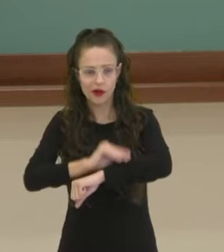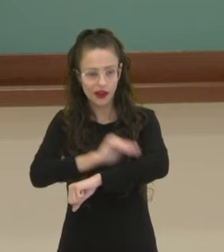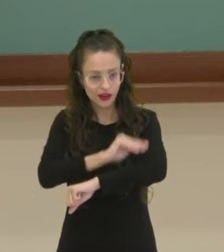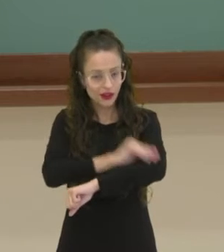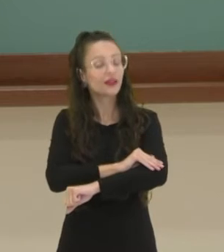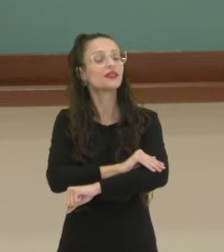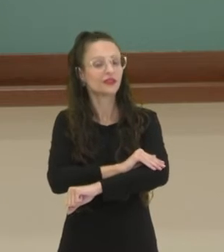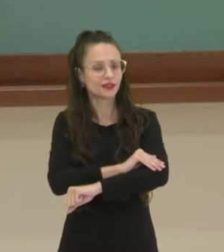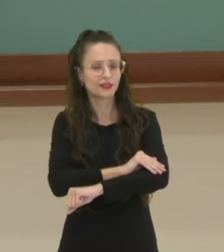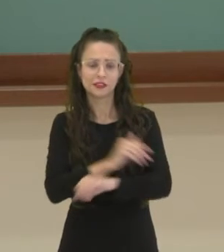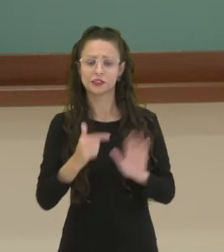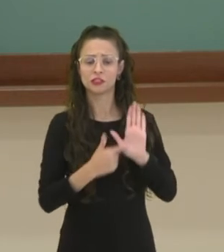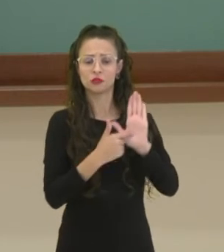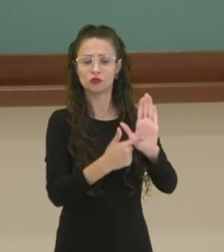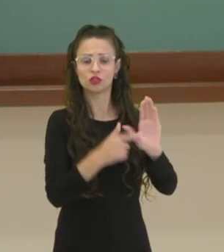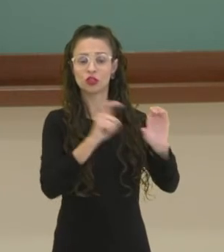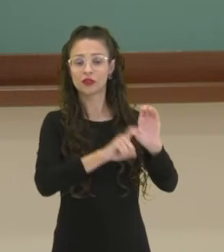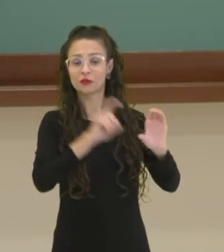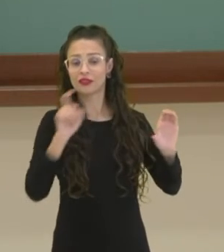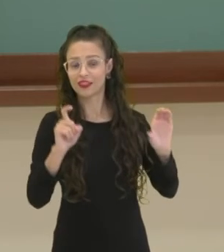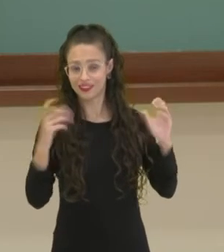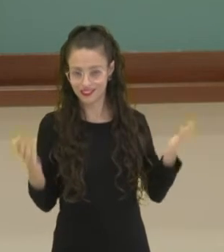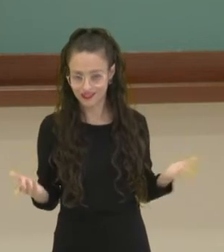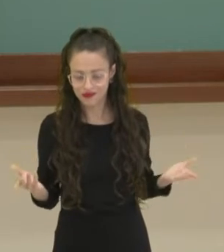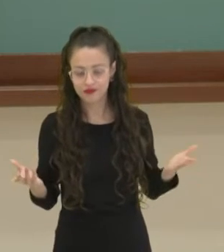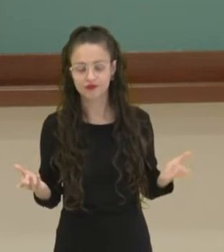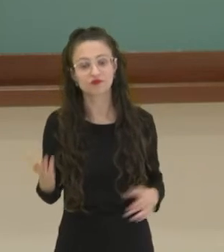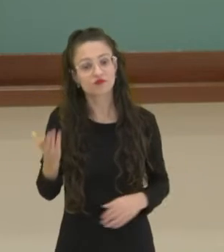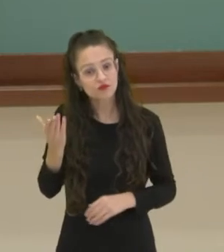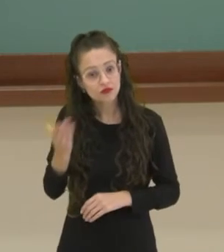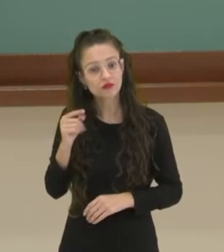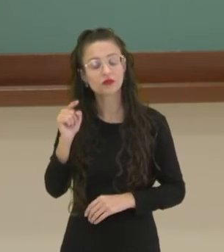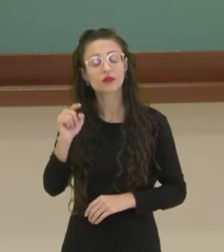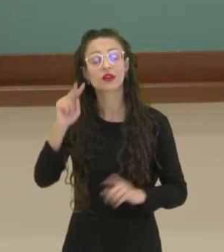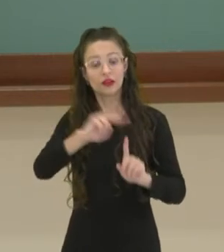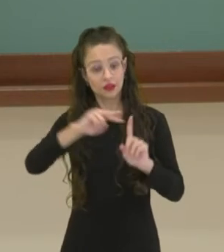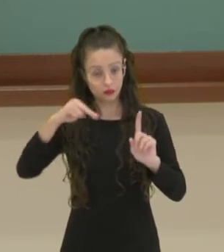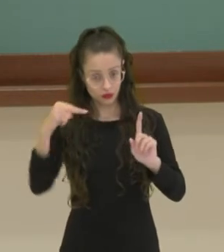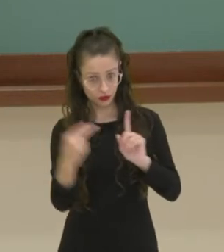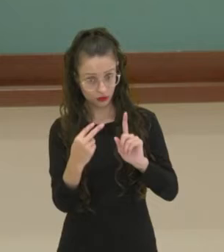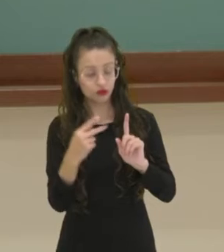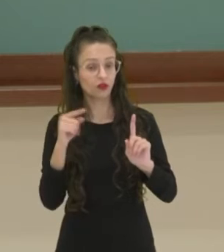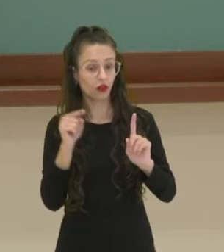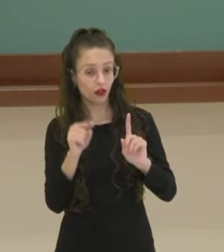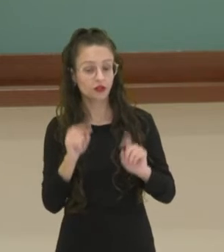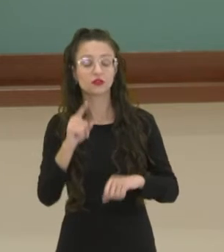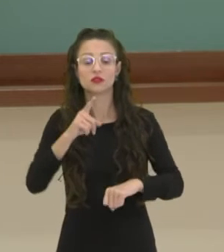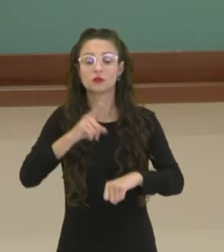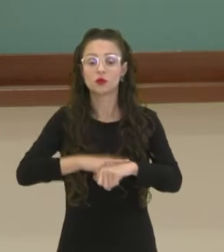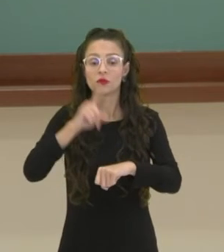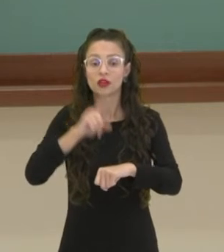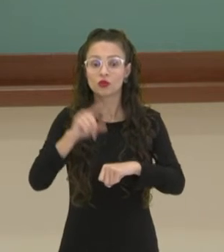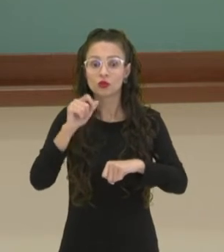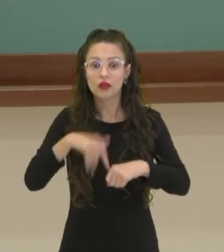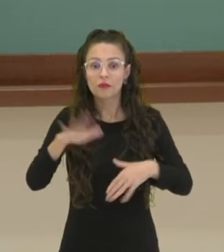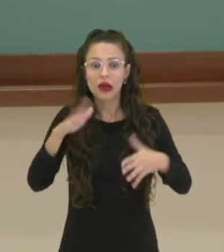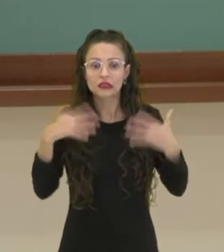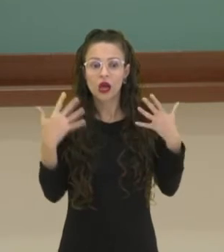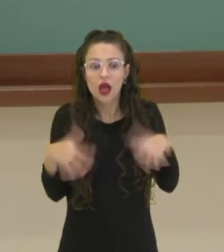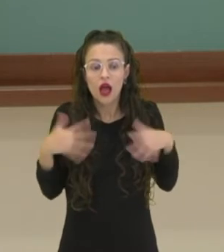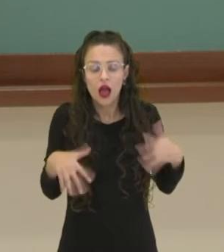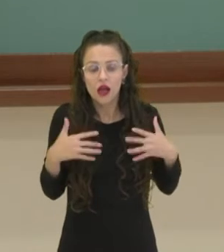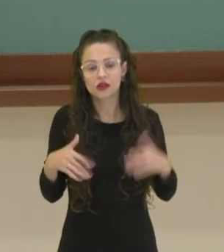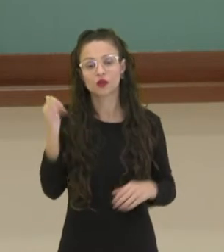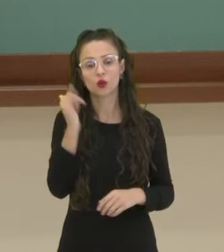ainda se mostrou muito independente. Então, nessa perspectiva, o momento de maior tensão do conto